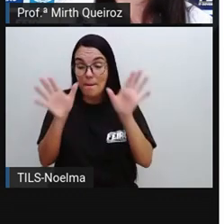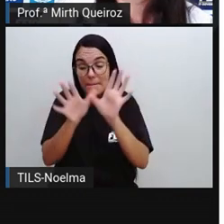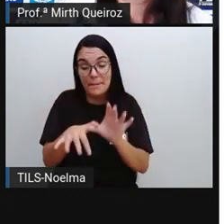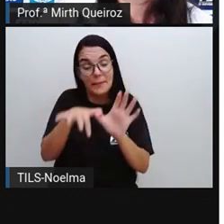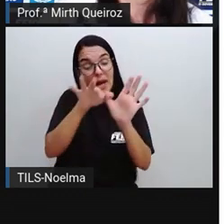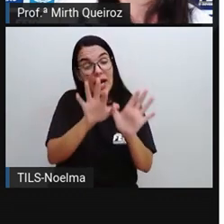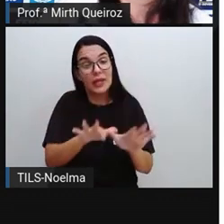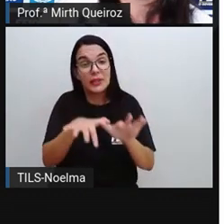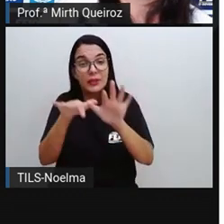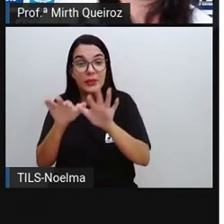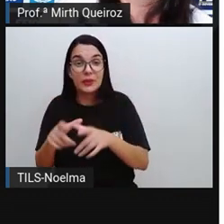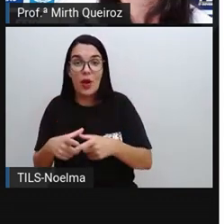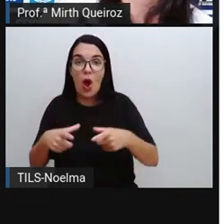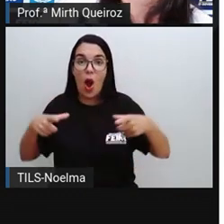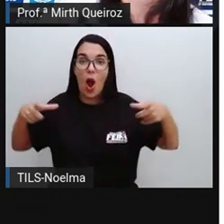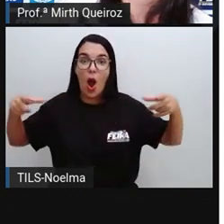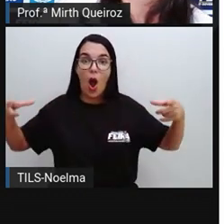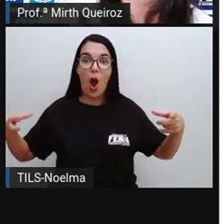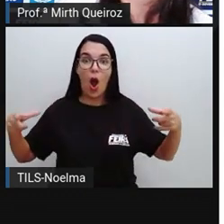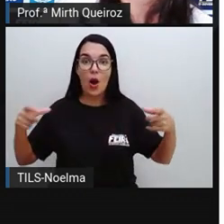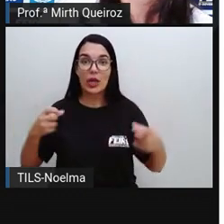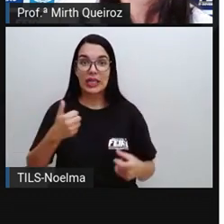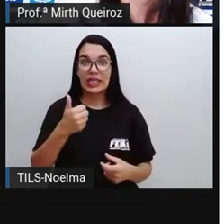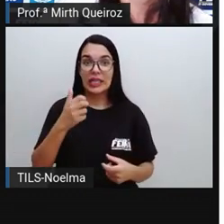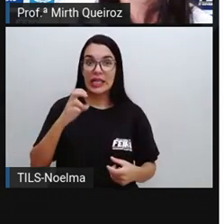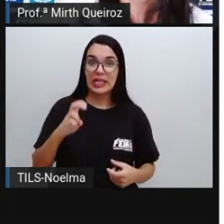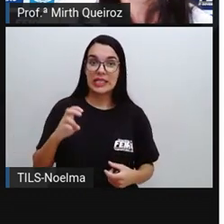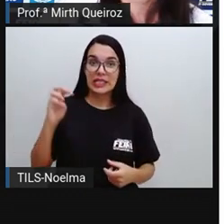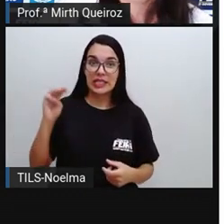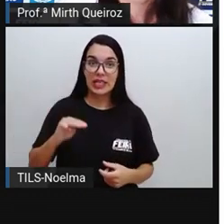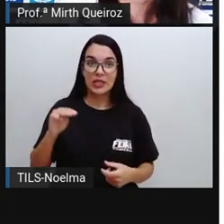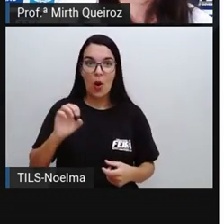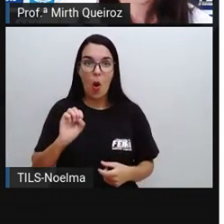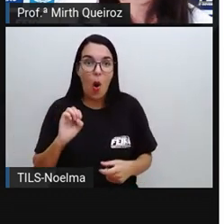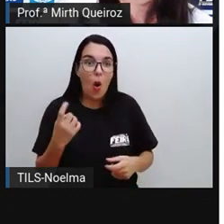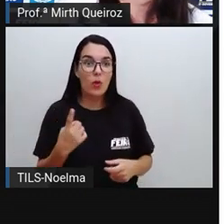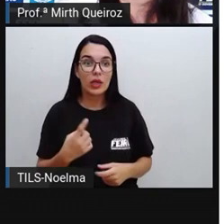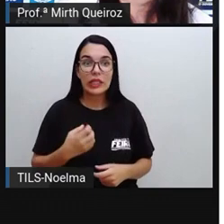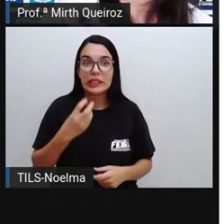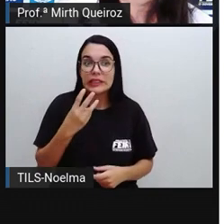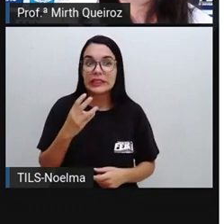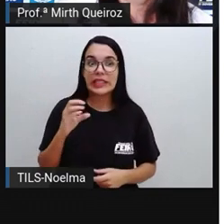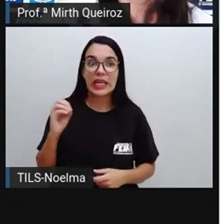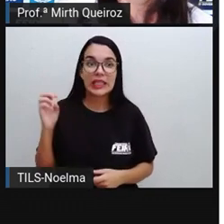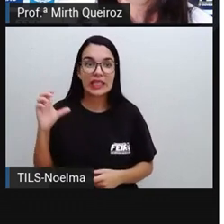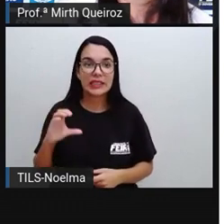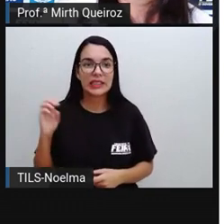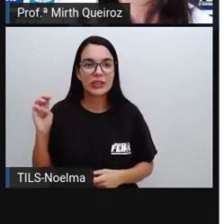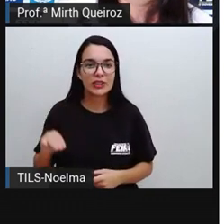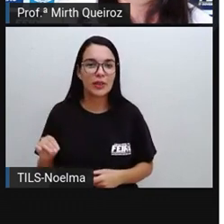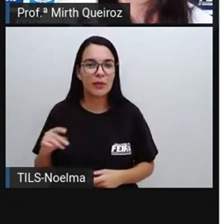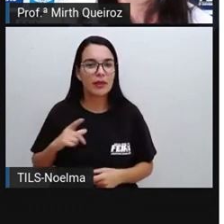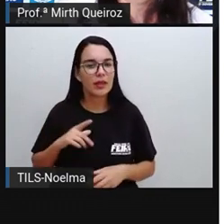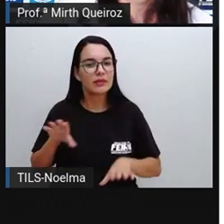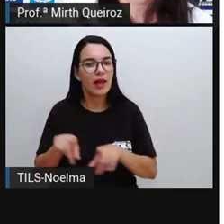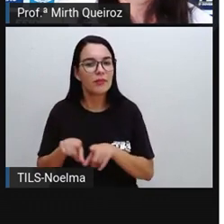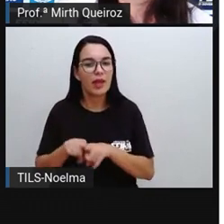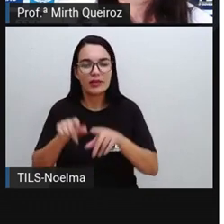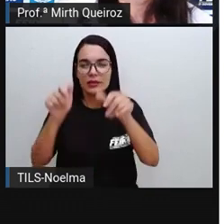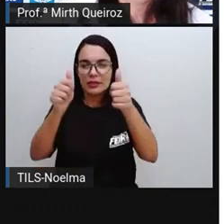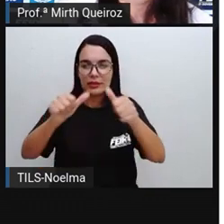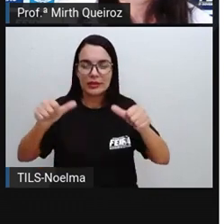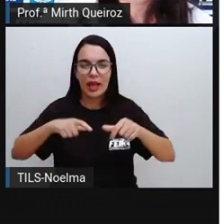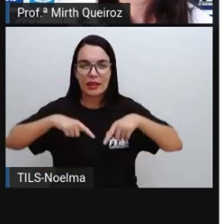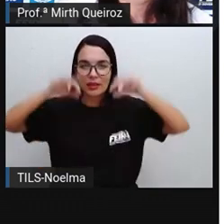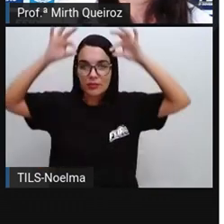1 centímetro, outras com até 30 centímetros, e variam também na forma. Geralmente, têm